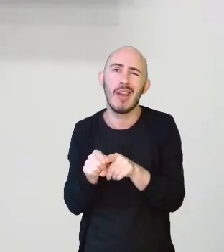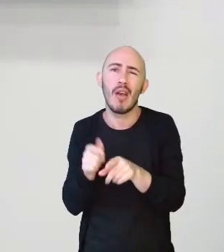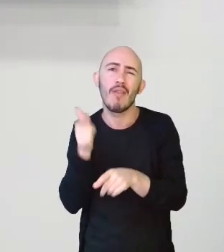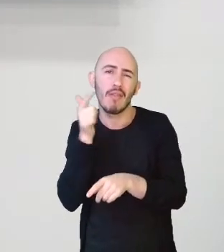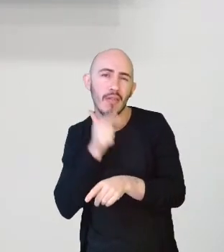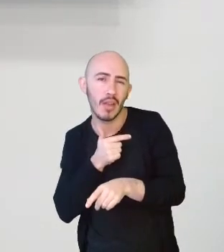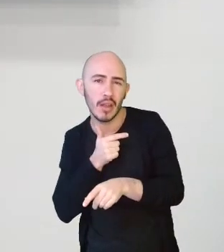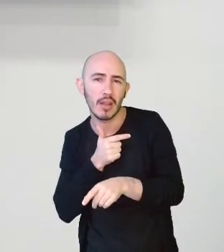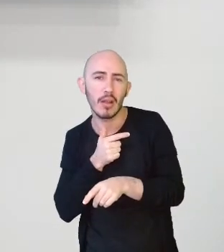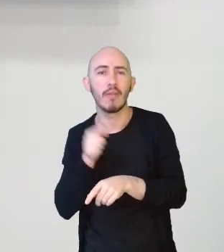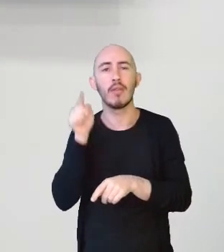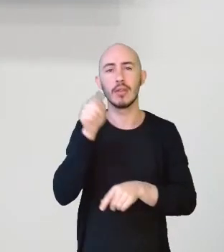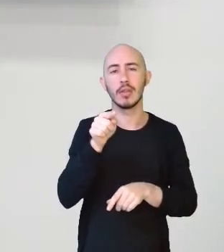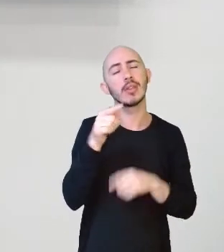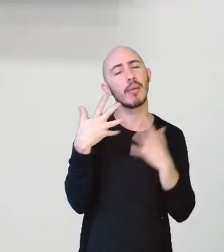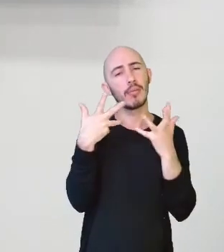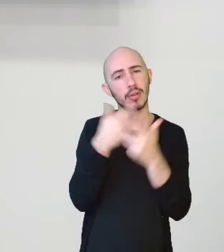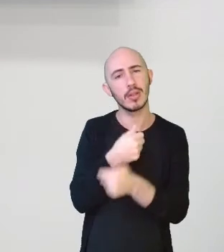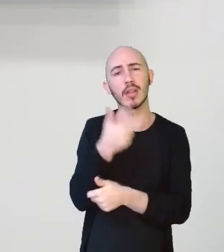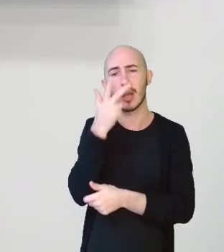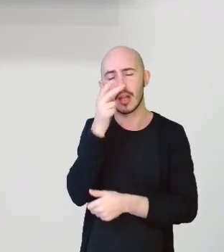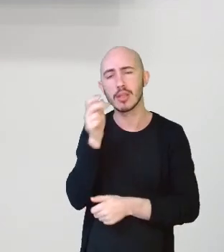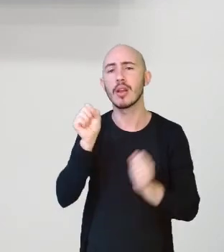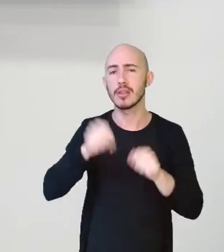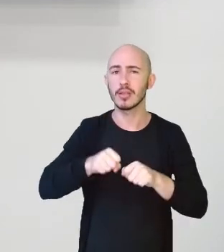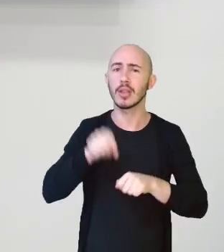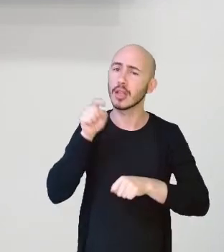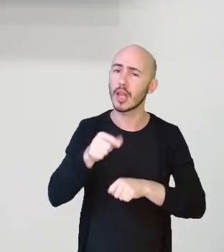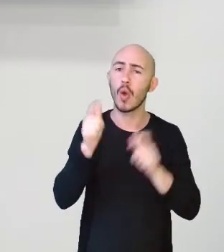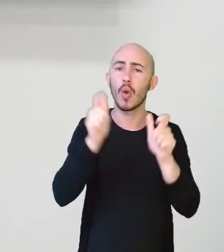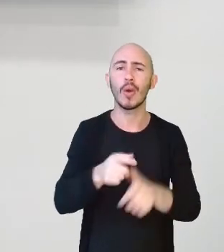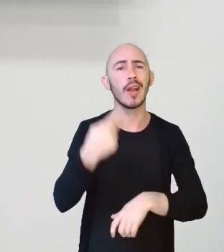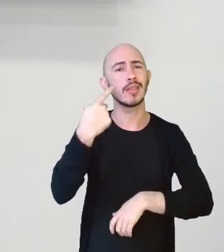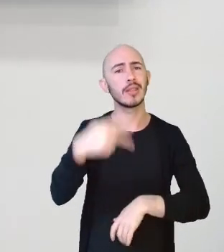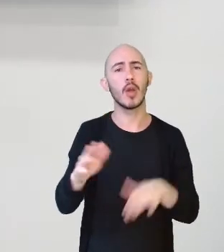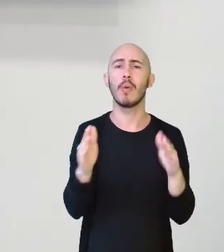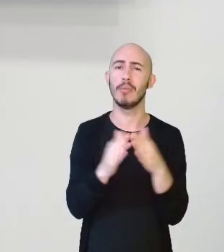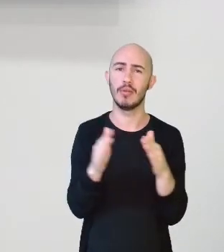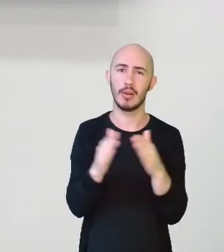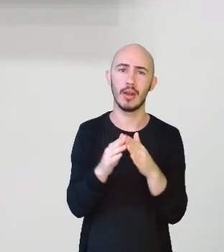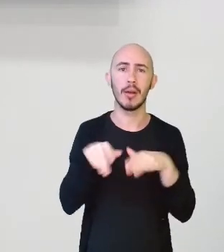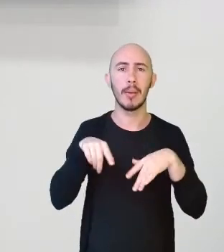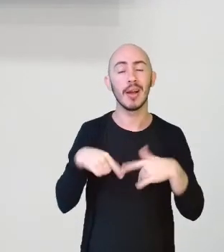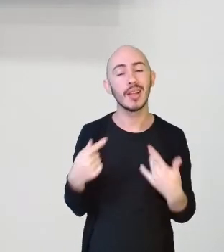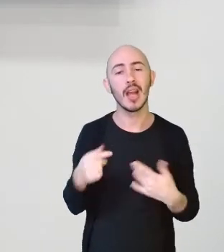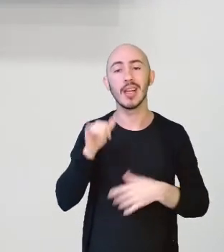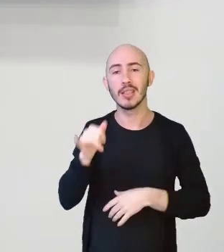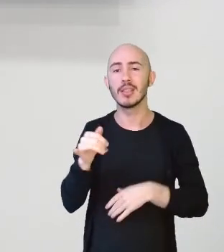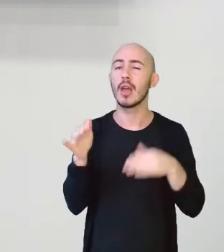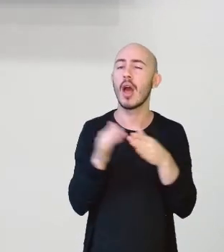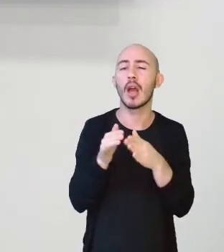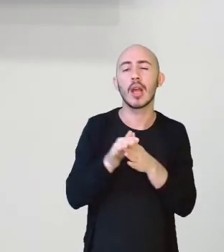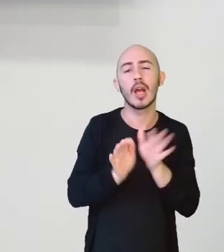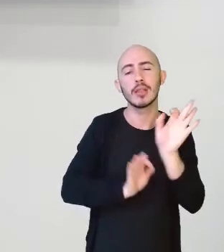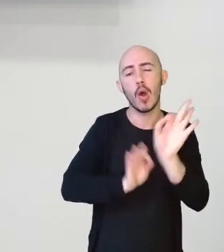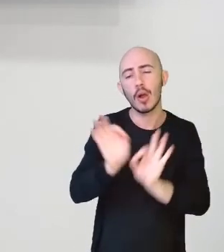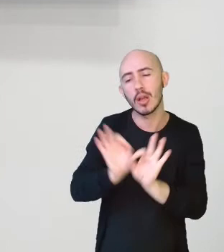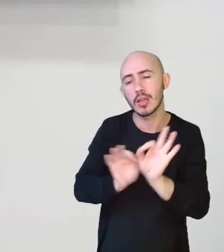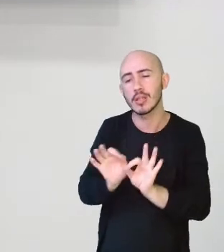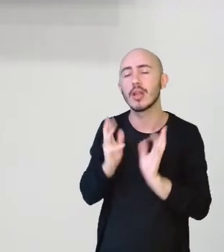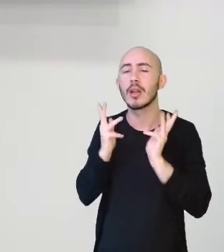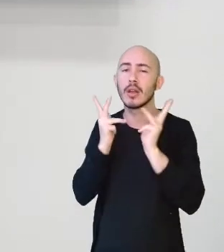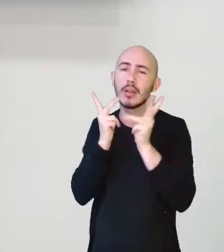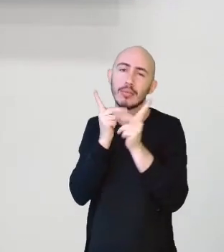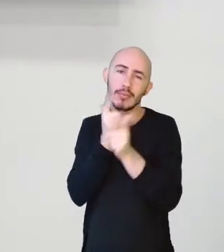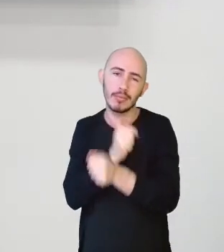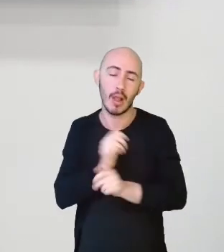mas você deveria achar, porque onde você mora é o seu lugar no mundo. Mas se ela é limpinha, gente, se ela é organizada, é o